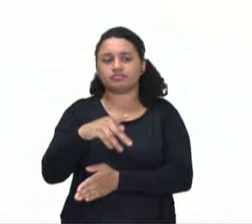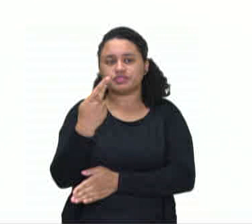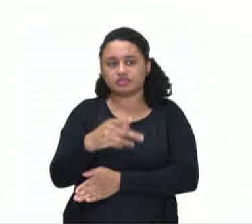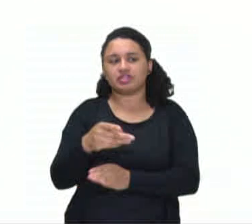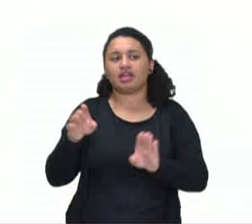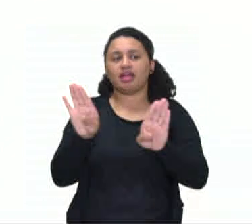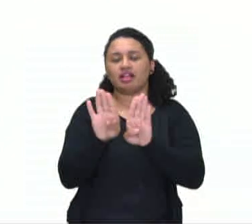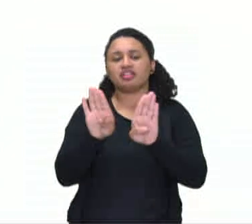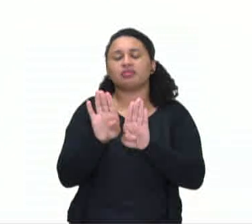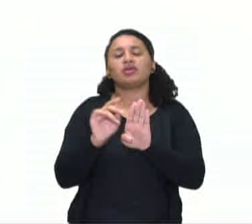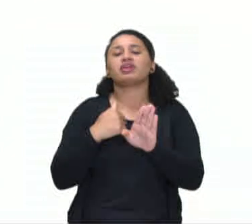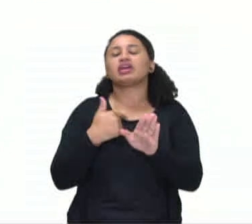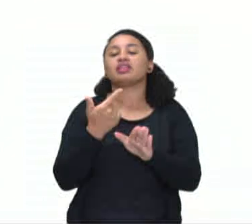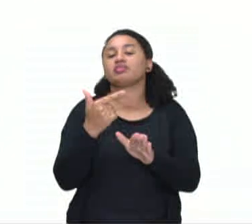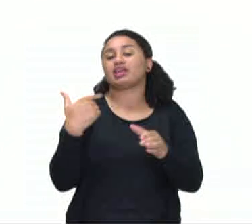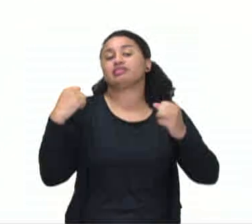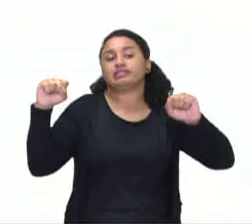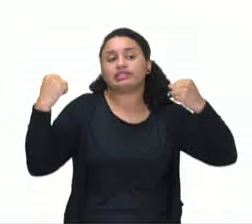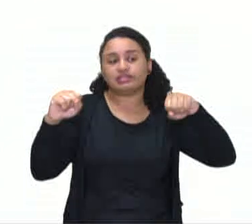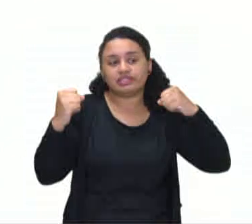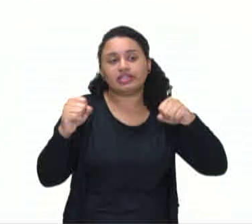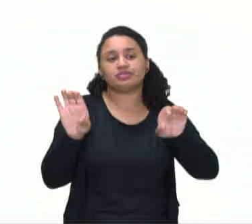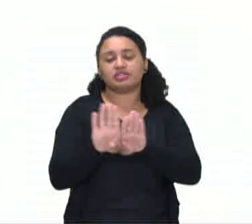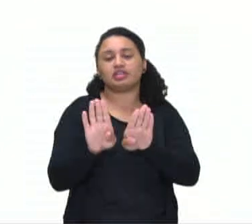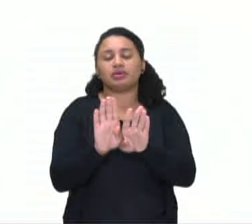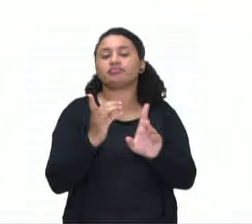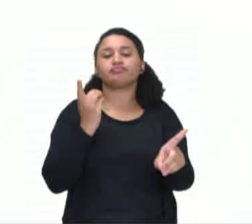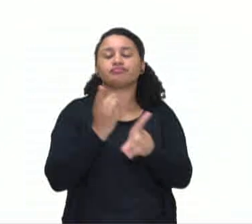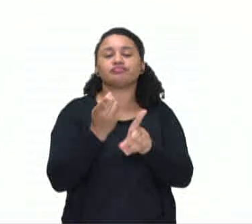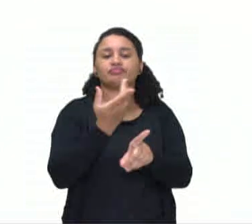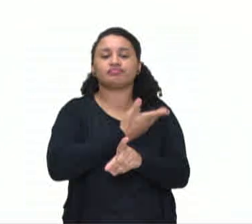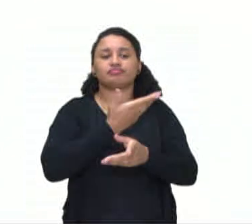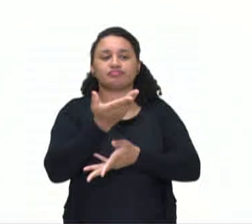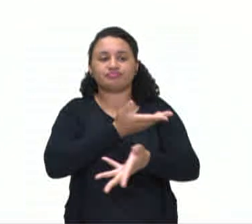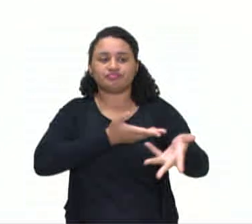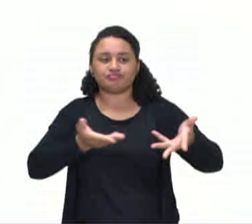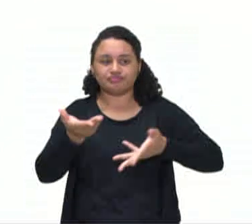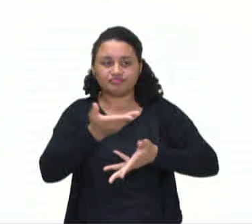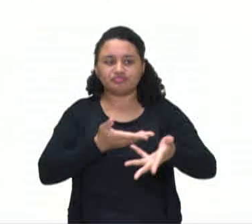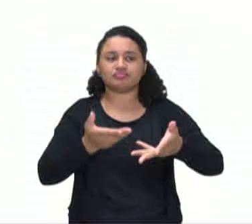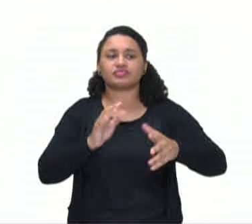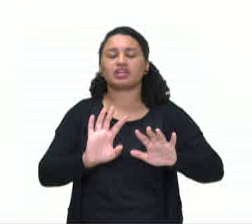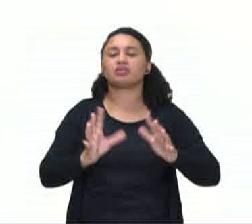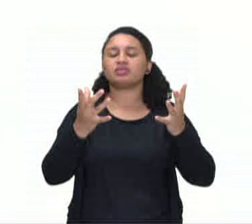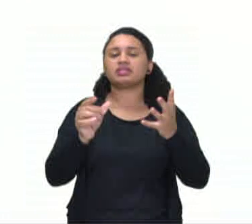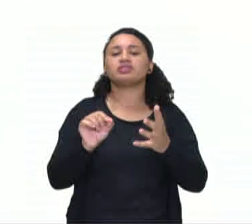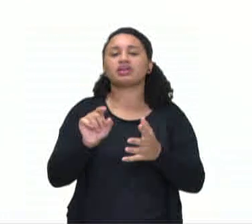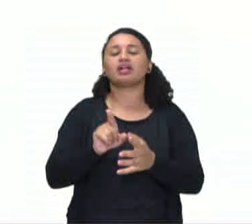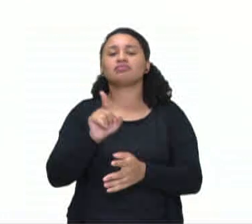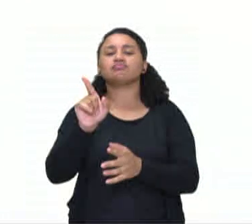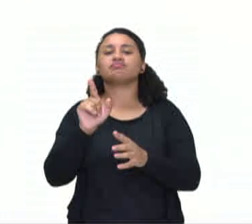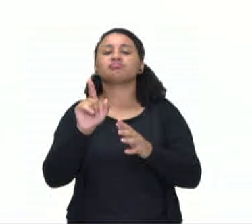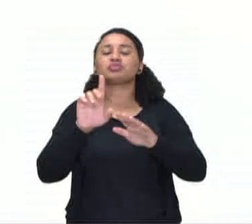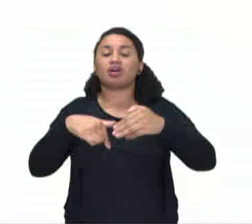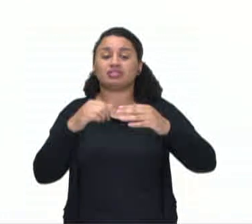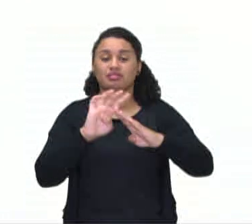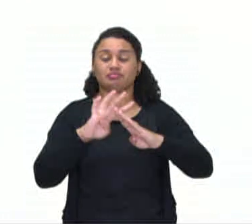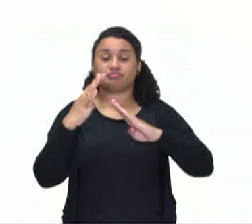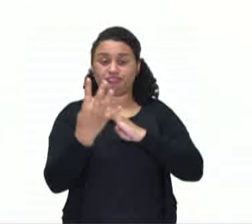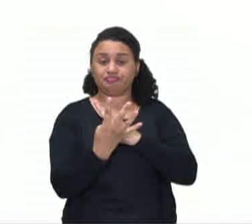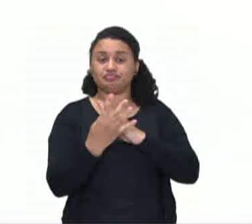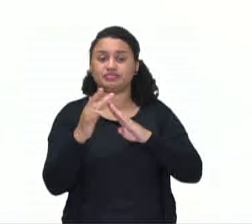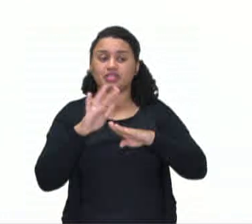rede pública e particular, de ensino de Campinas, em período de quarentena provocada pelo alastramento